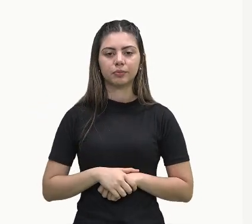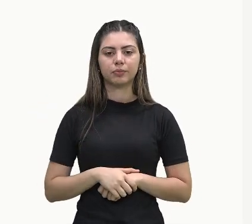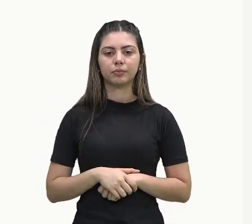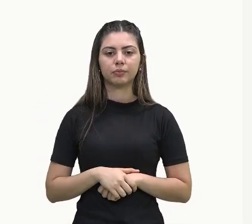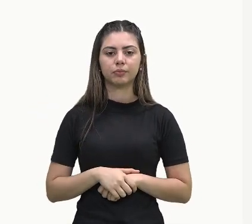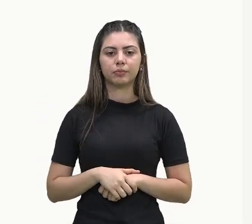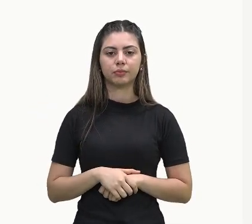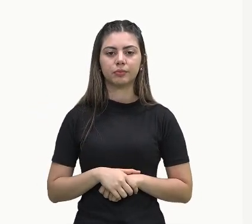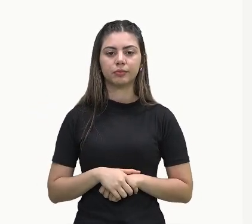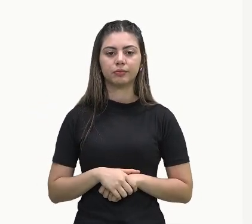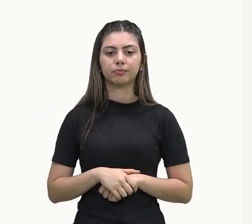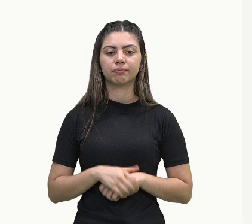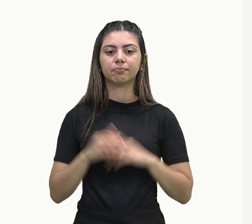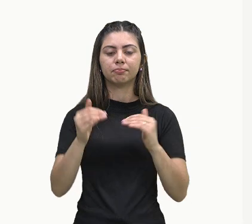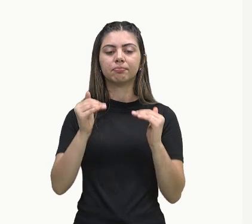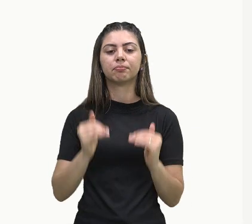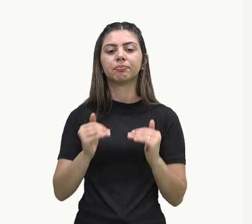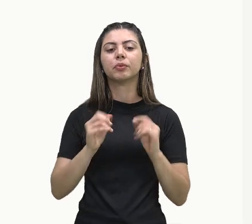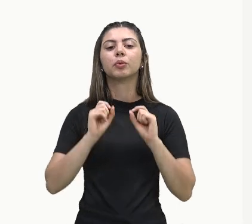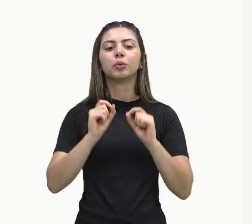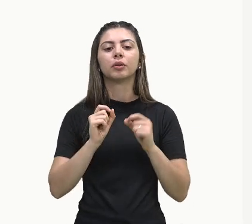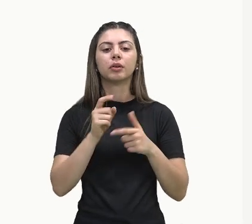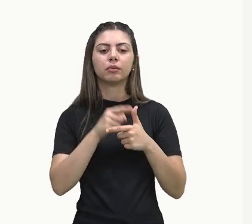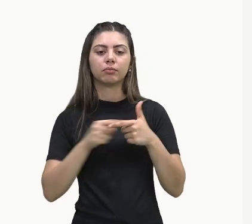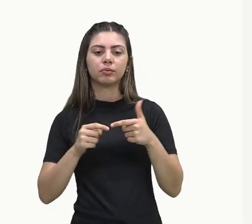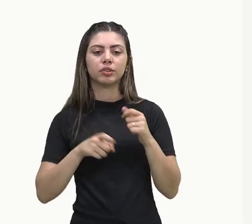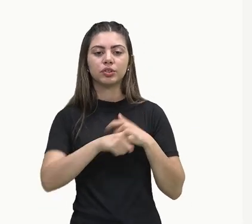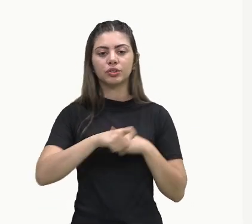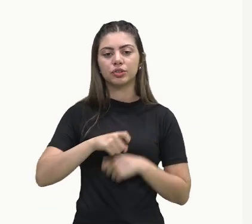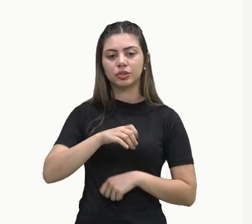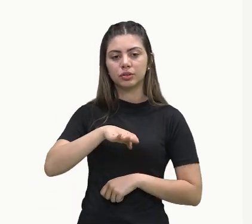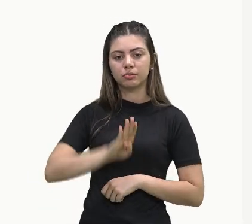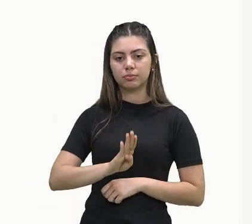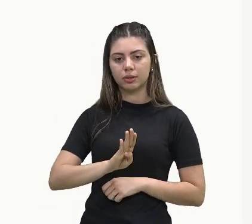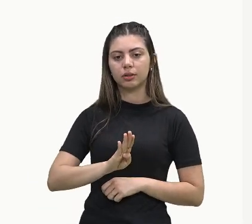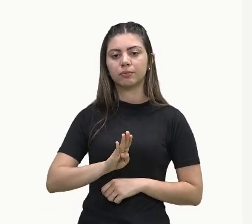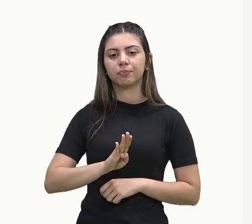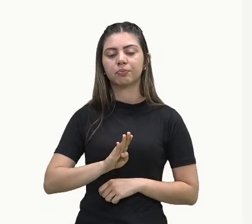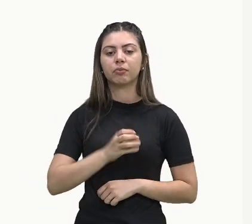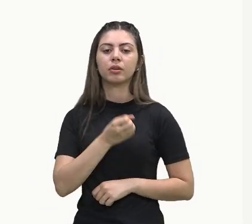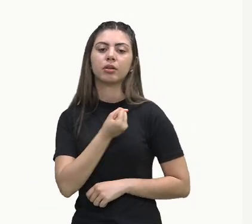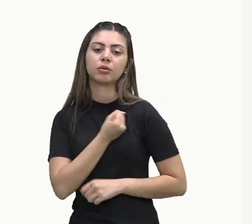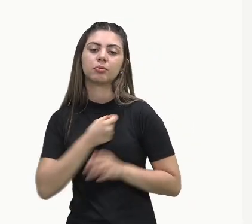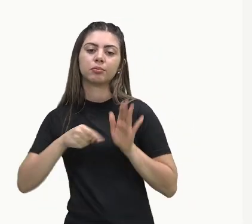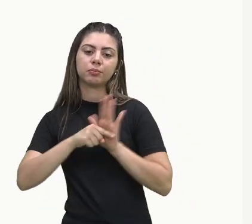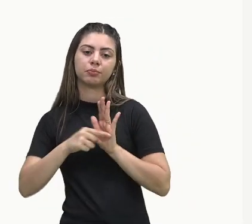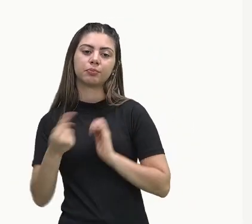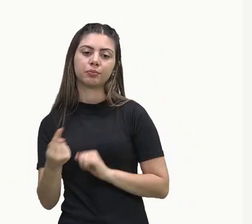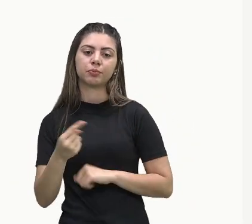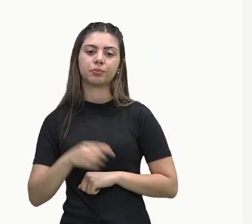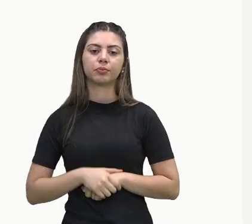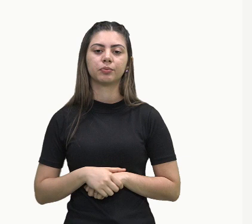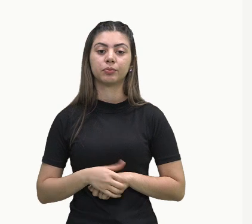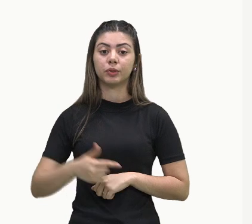nós temos XB que é -1 tá aqui ele menos mesma coisa ó tem o menos da